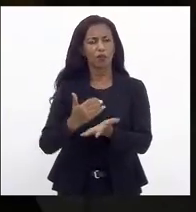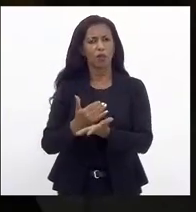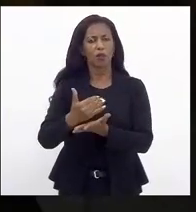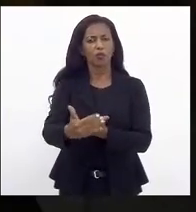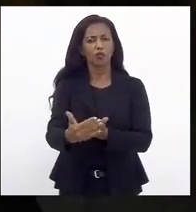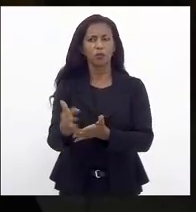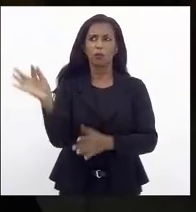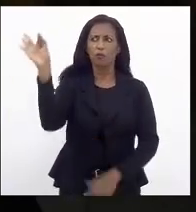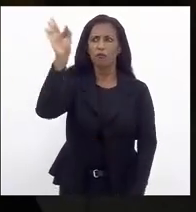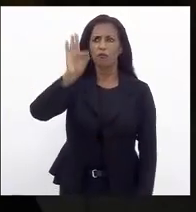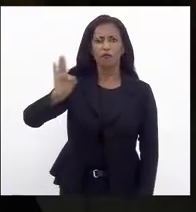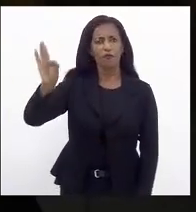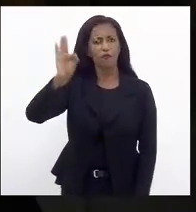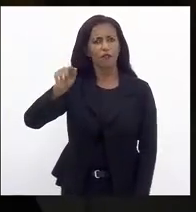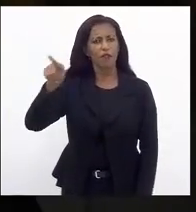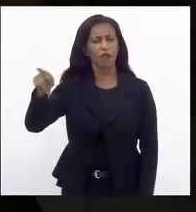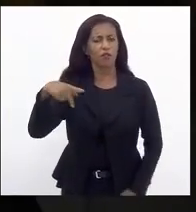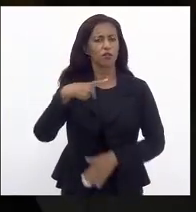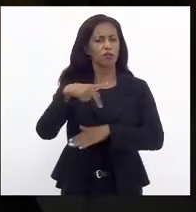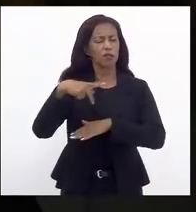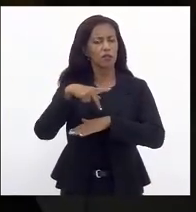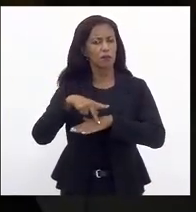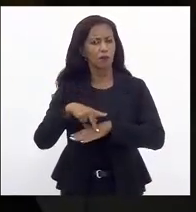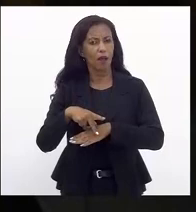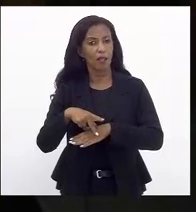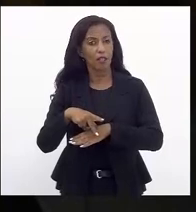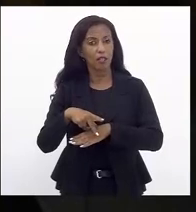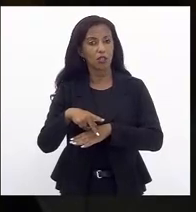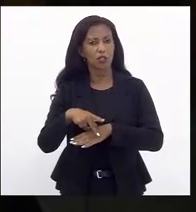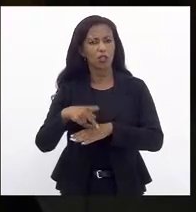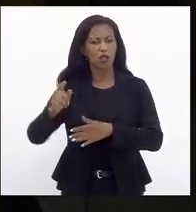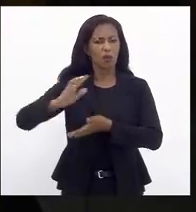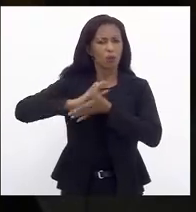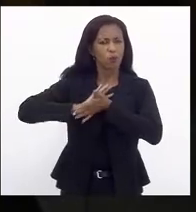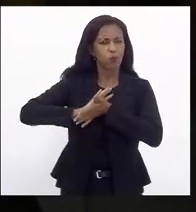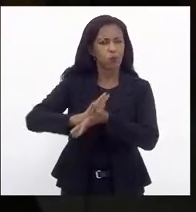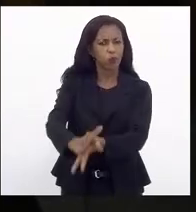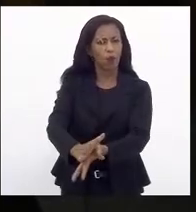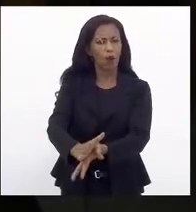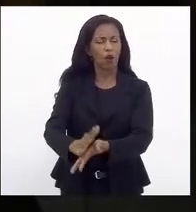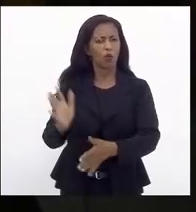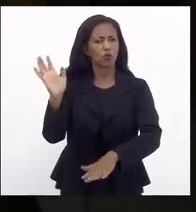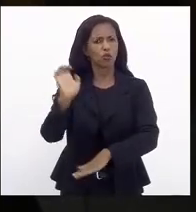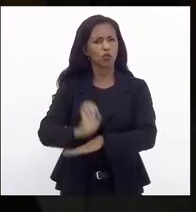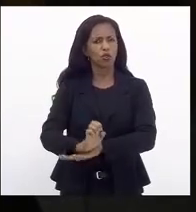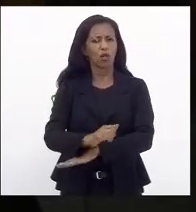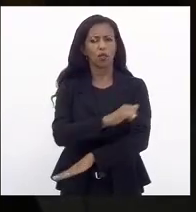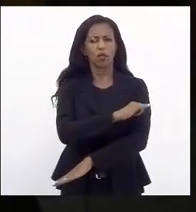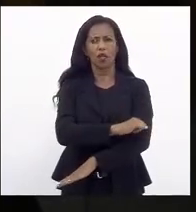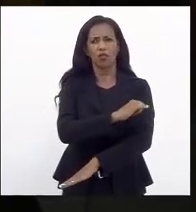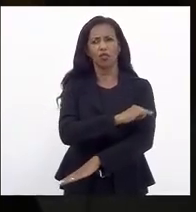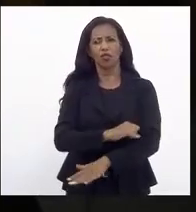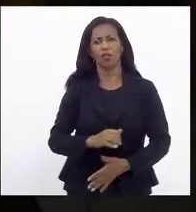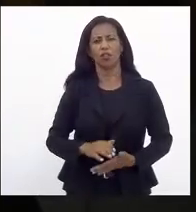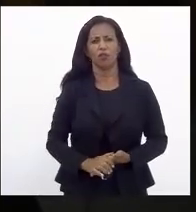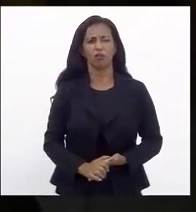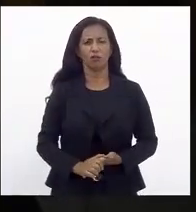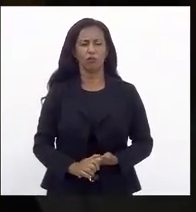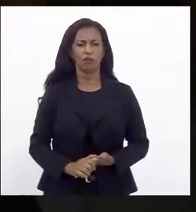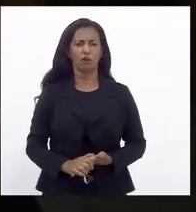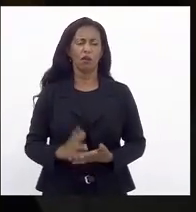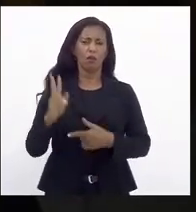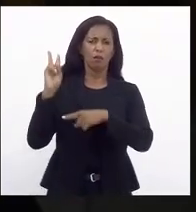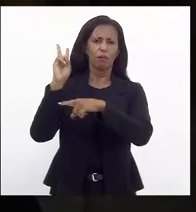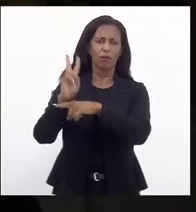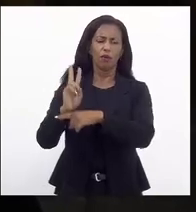princípios que ter ativos desse país que espoliam o Estado do Rio de Janeiro em benefício